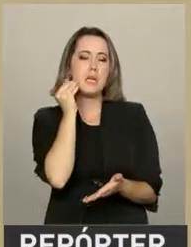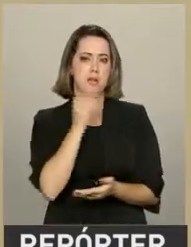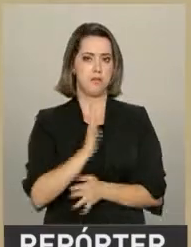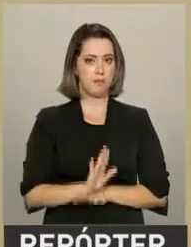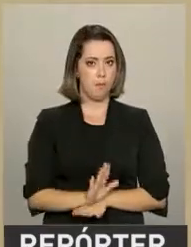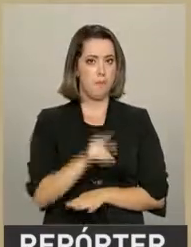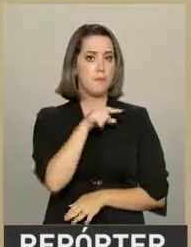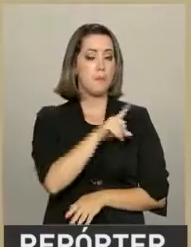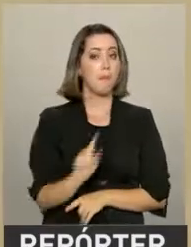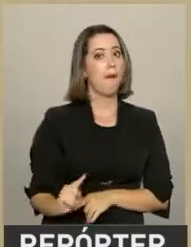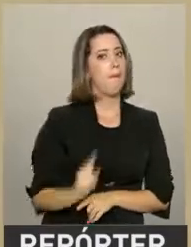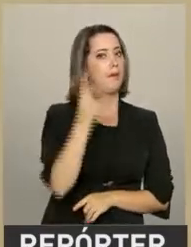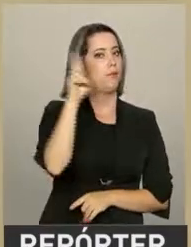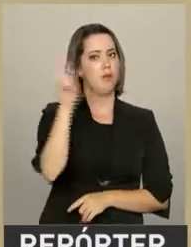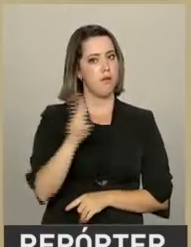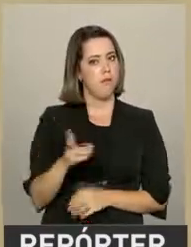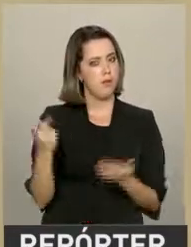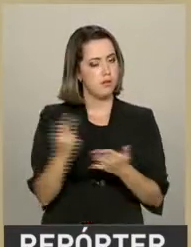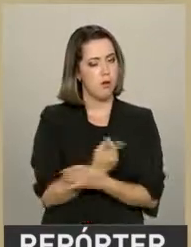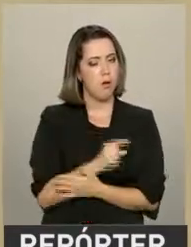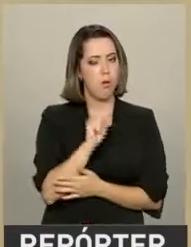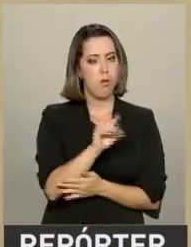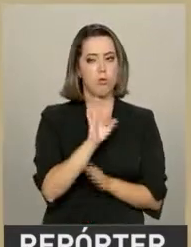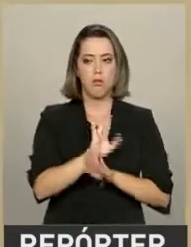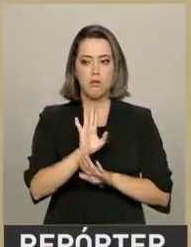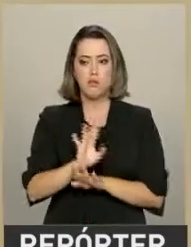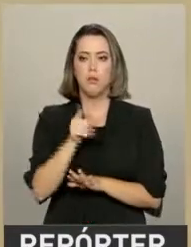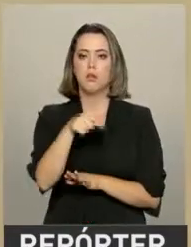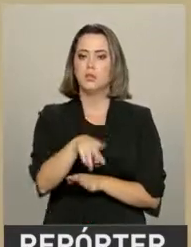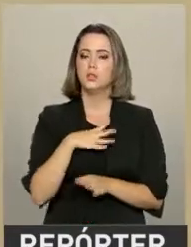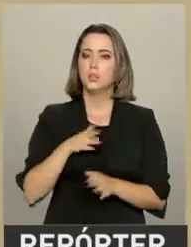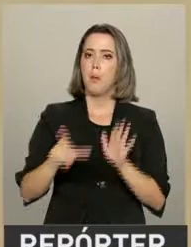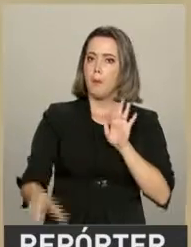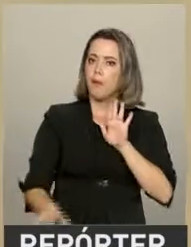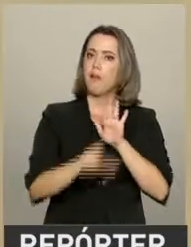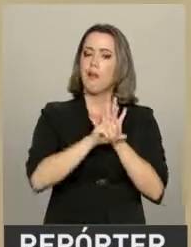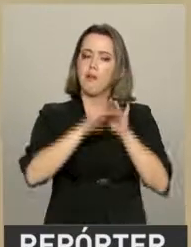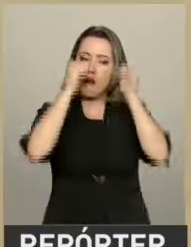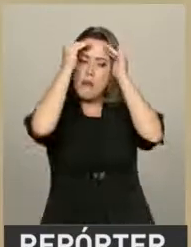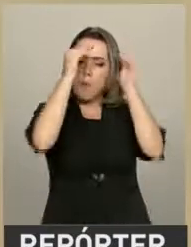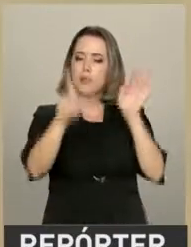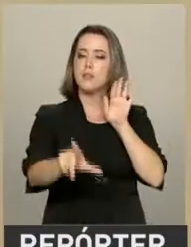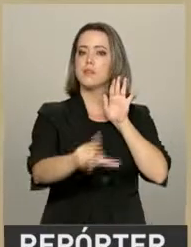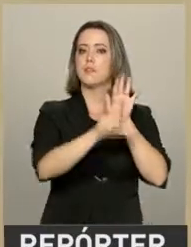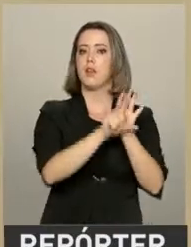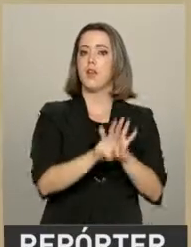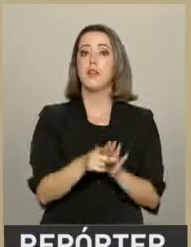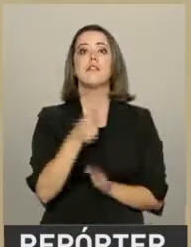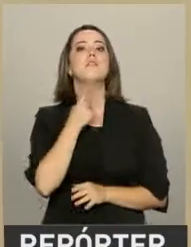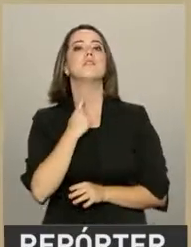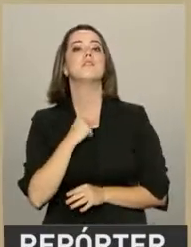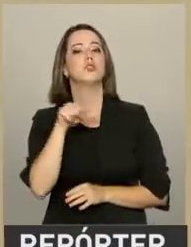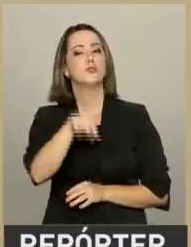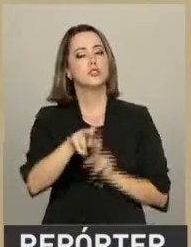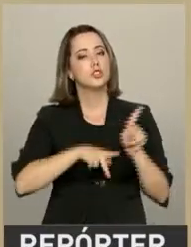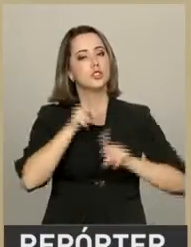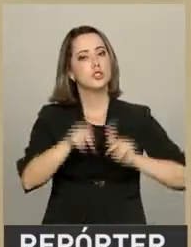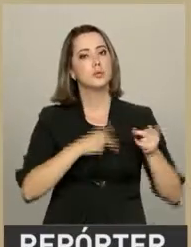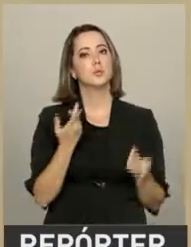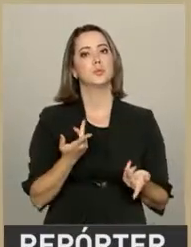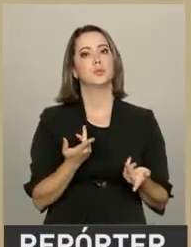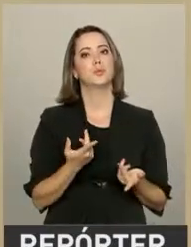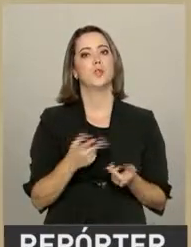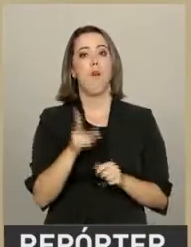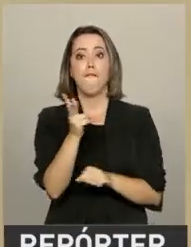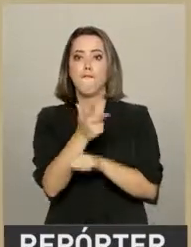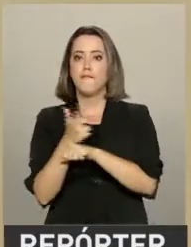porque a primeira vez que fazemos atender também é rotativo ilegais e anseios dessa população de dispositivos em